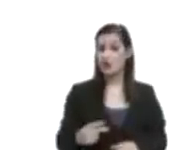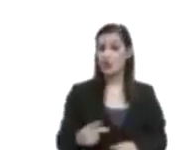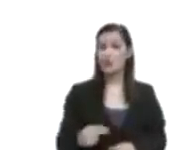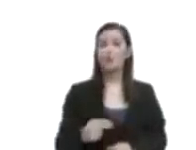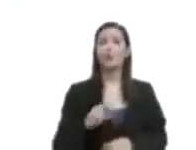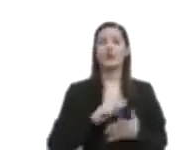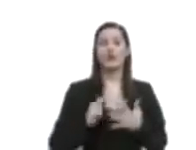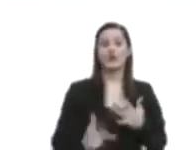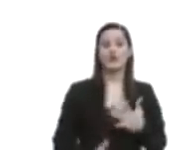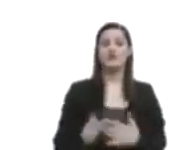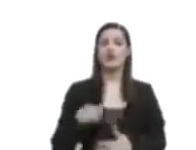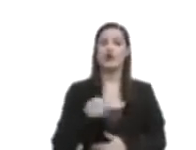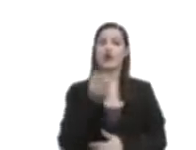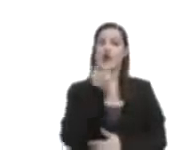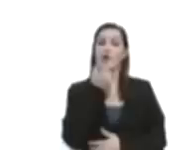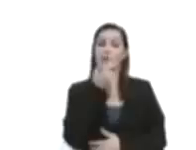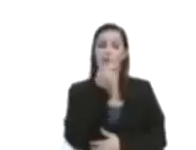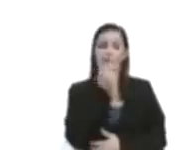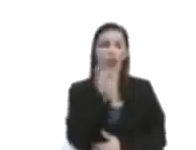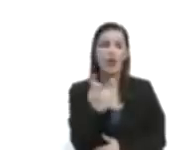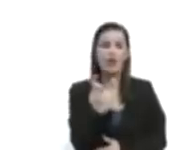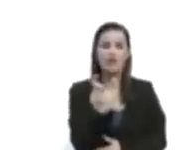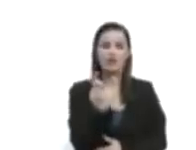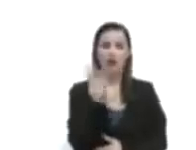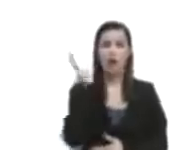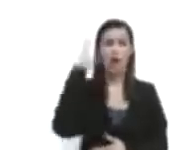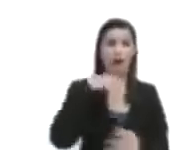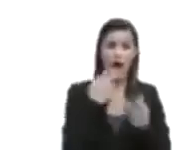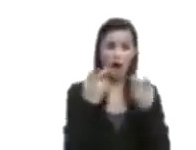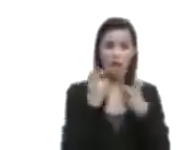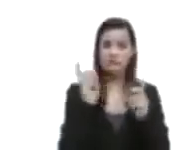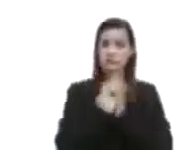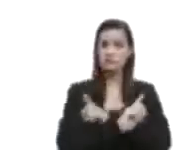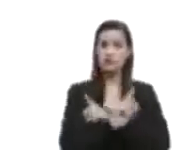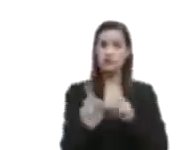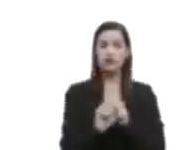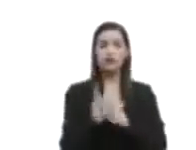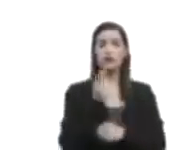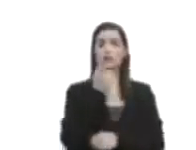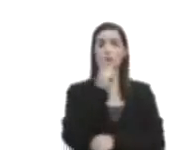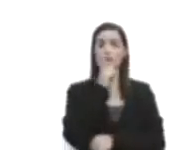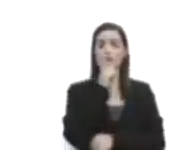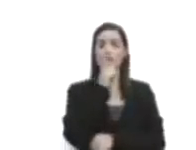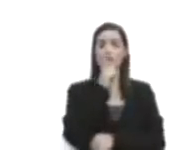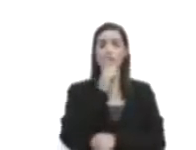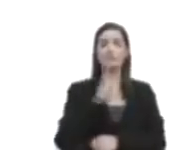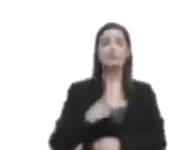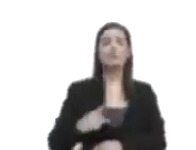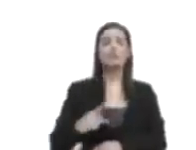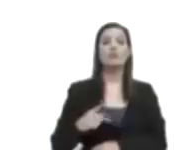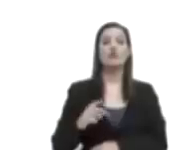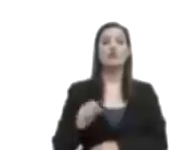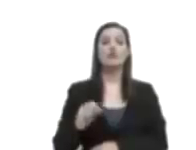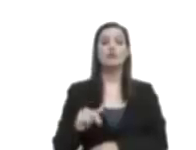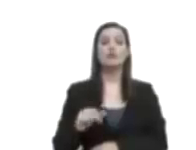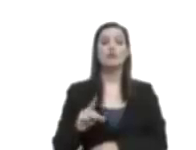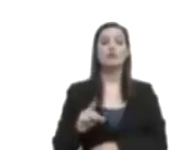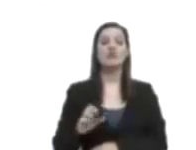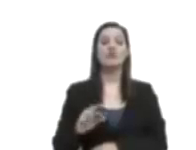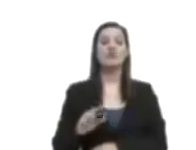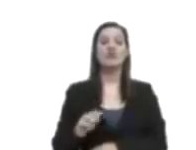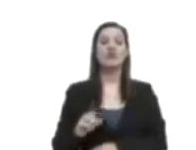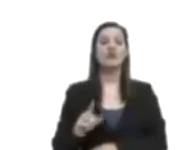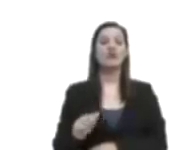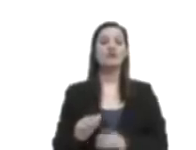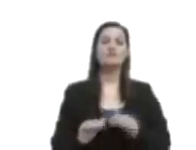dura suscita a ira. O pacificador sabe que ela é um membrozinho inflamado